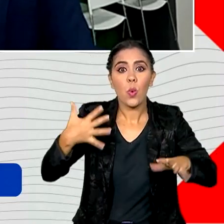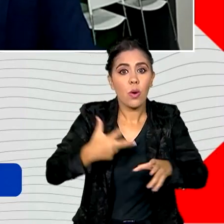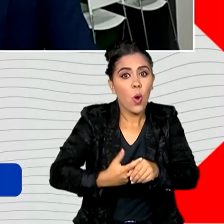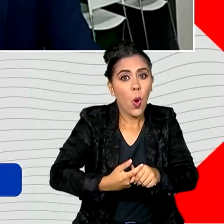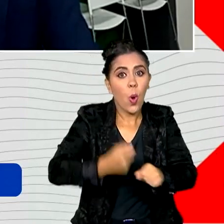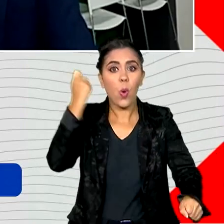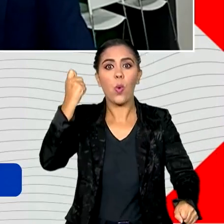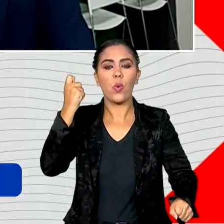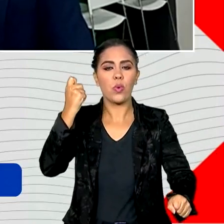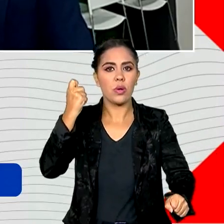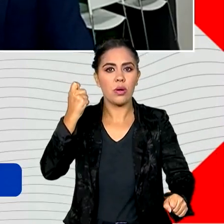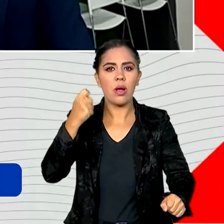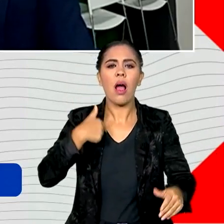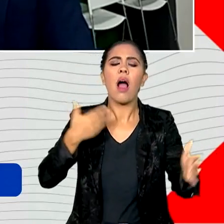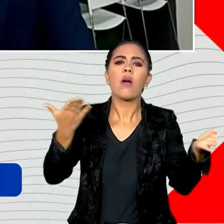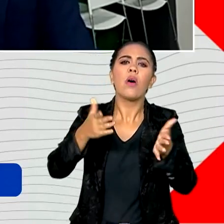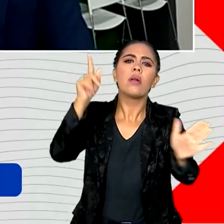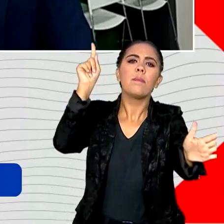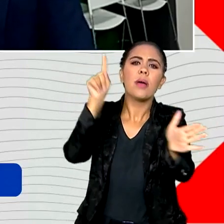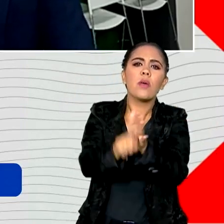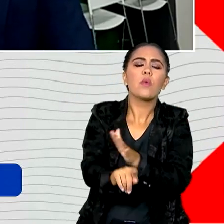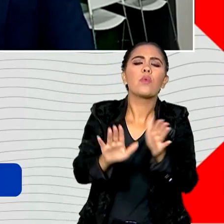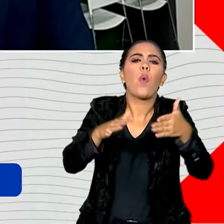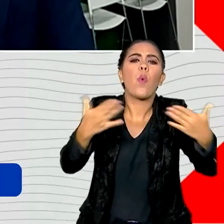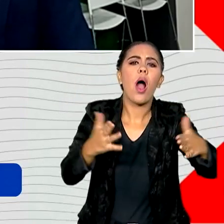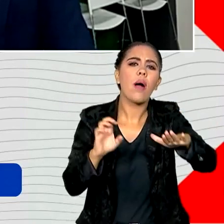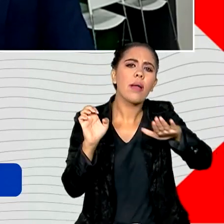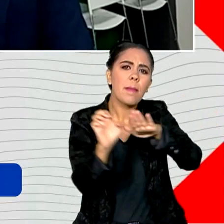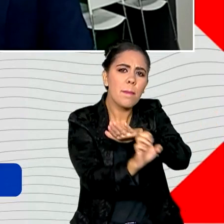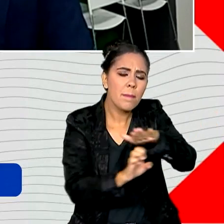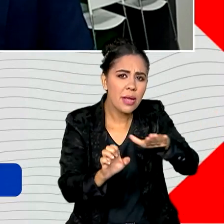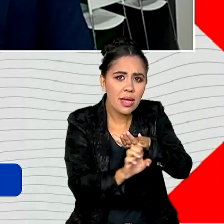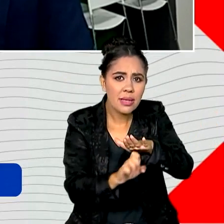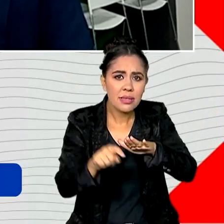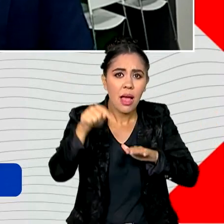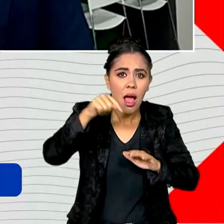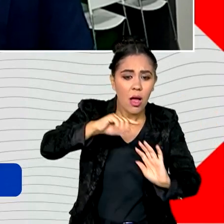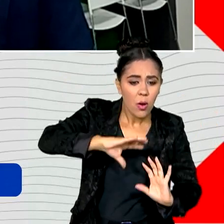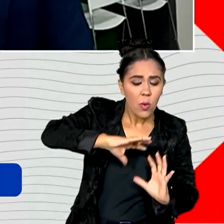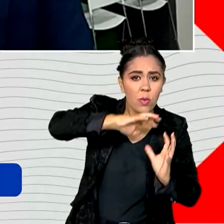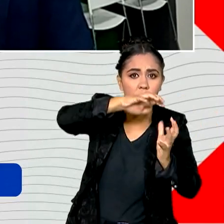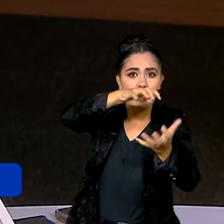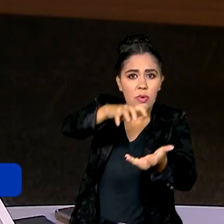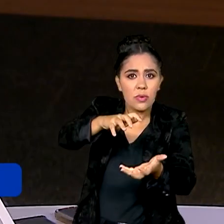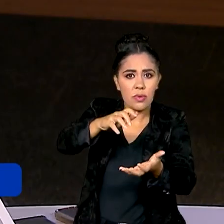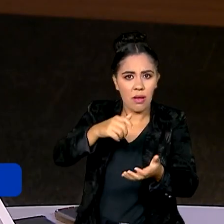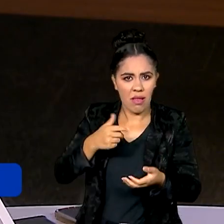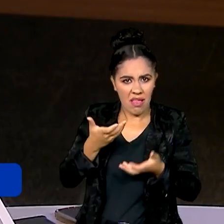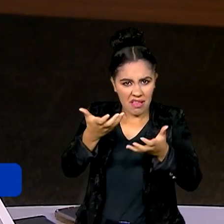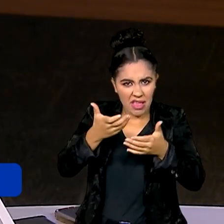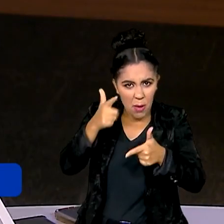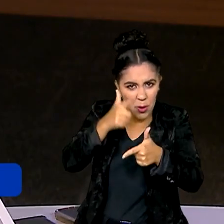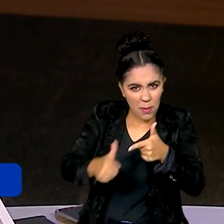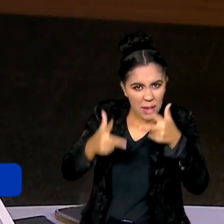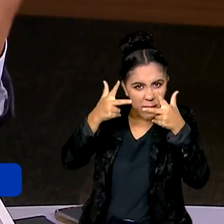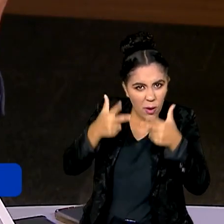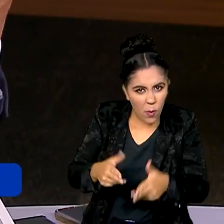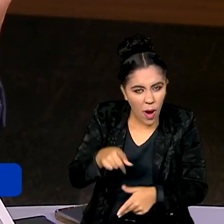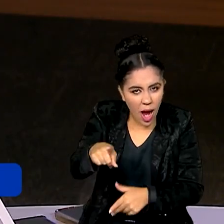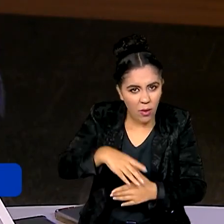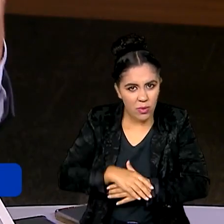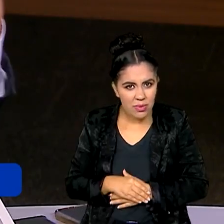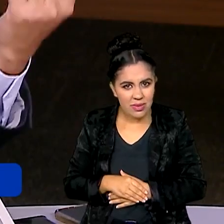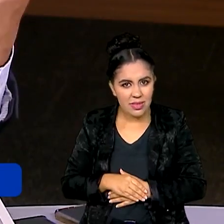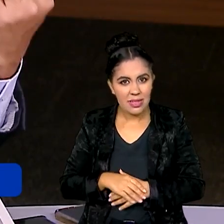Eu quero lhe perguntar, que empresa no planeta não queria estar vivendo uma crise dessa, né? Ter o segundo maior lucro